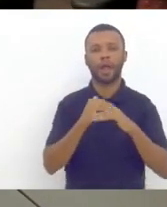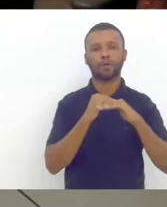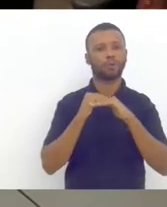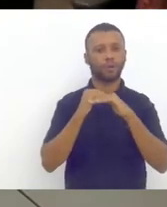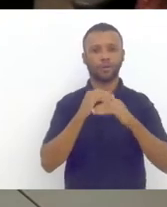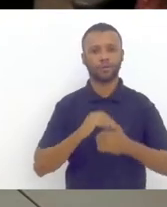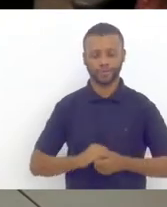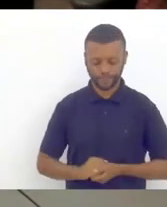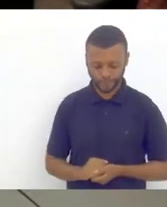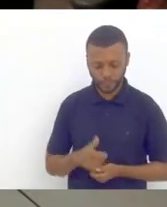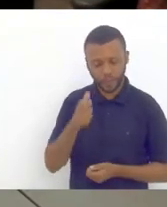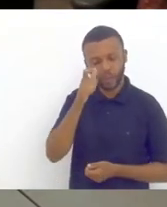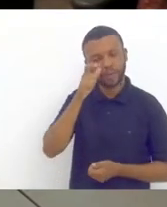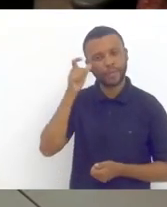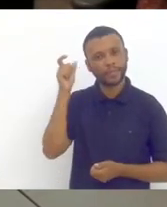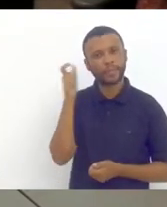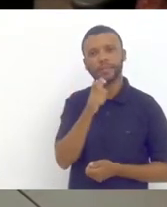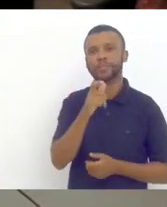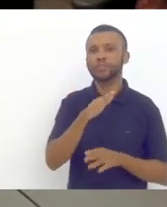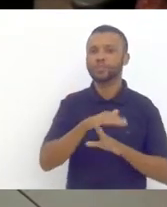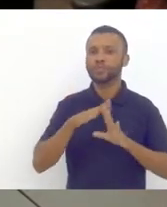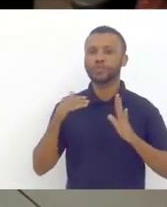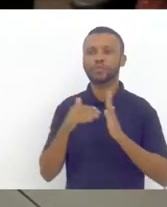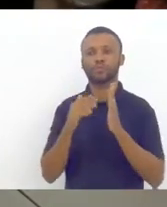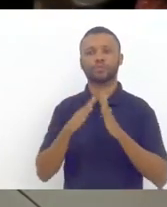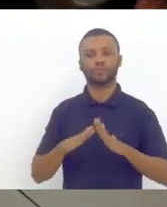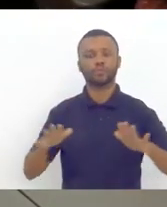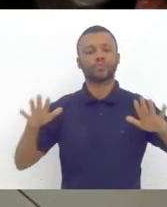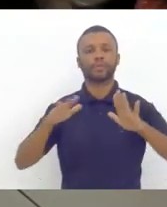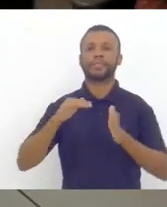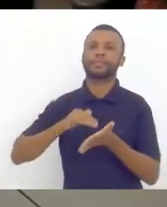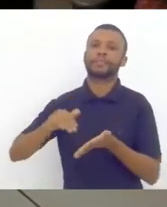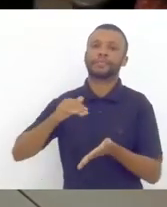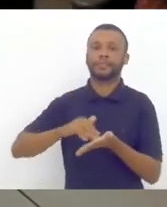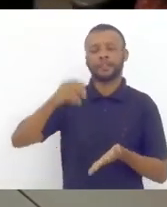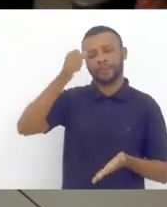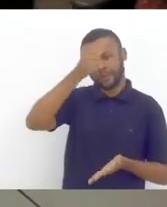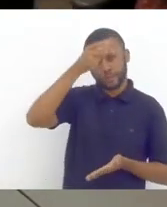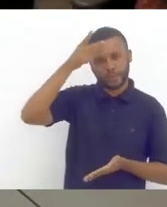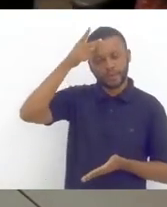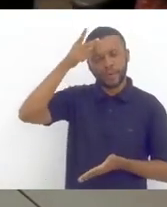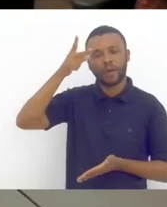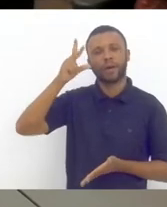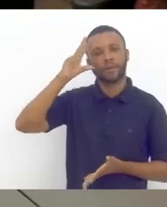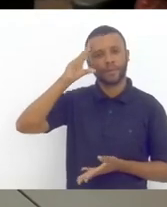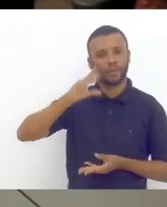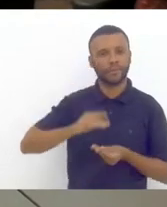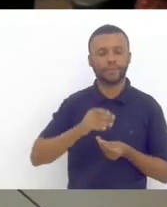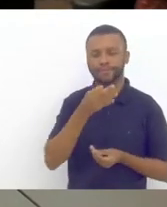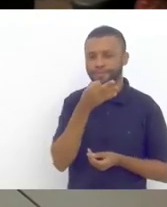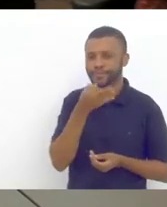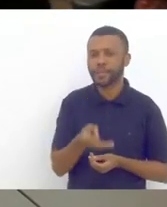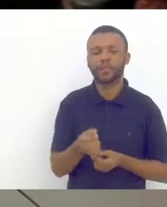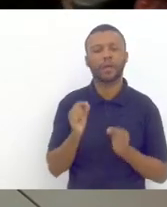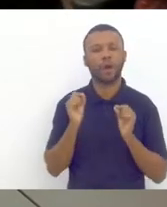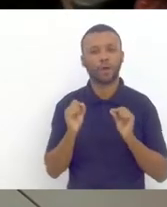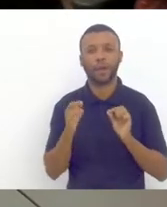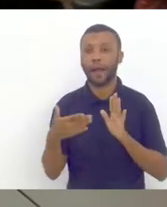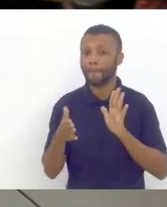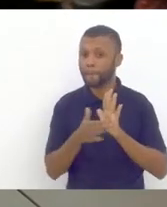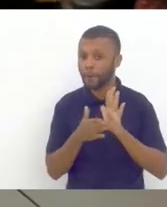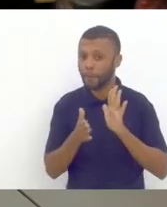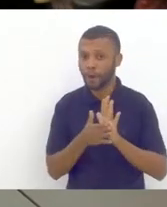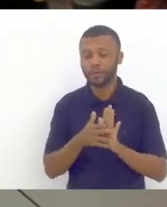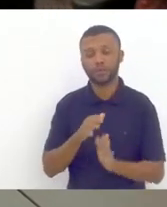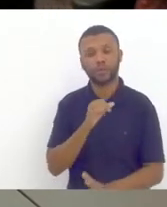do interesse de todos os municípios, de todas as secretarias municipais. Então, o que eu entendo é que a proposta do